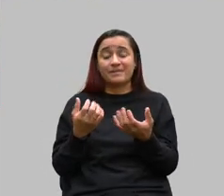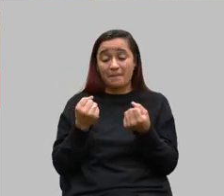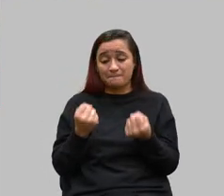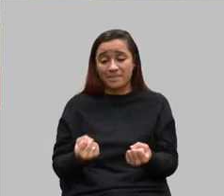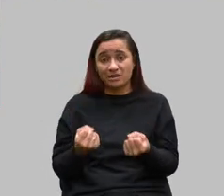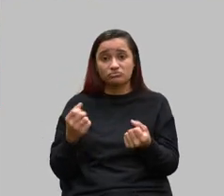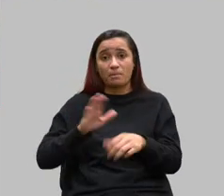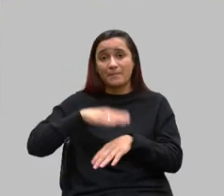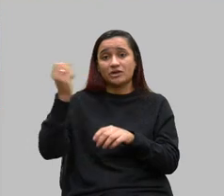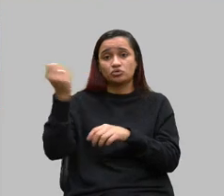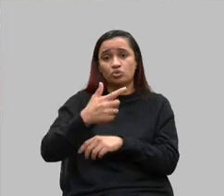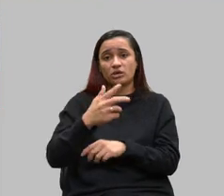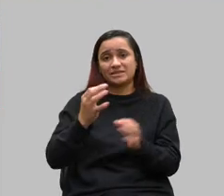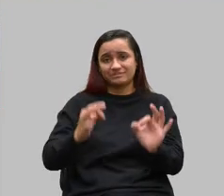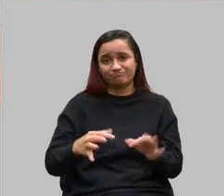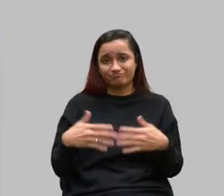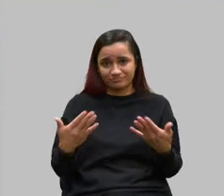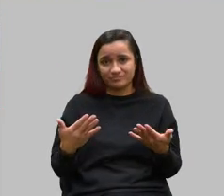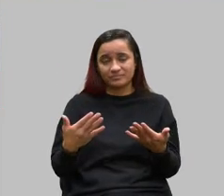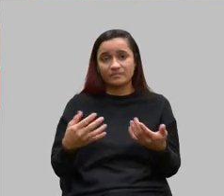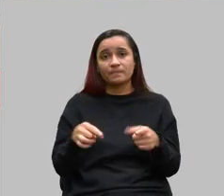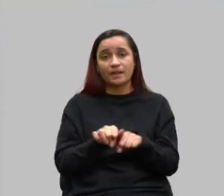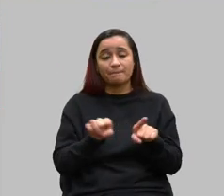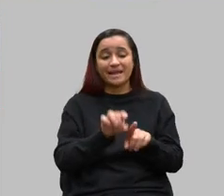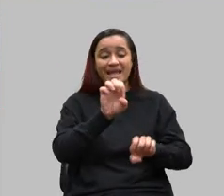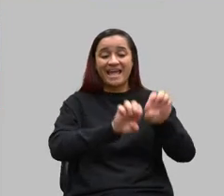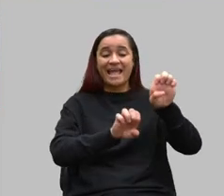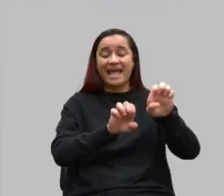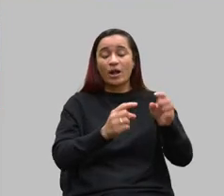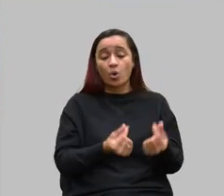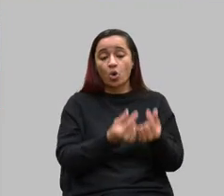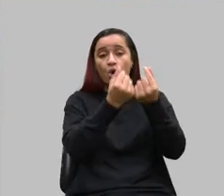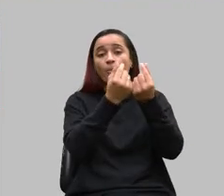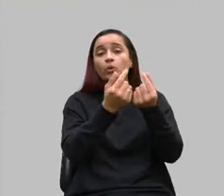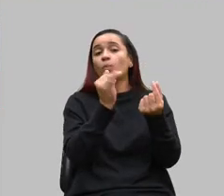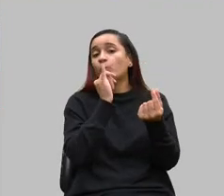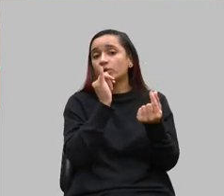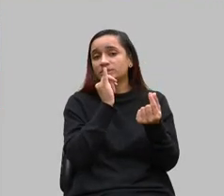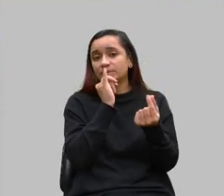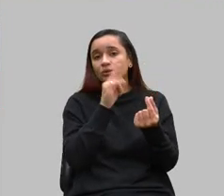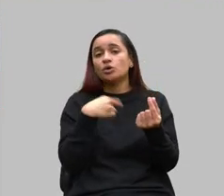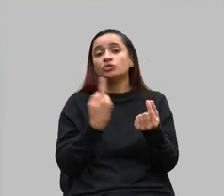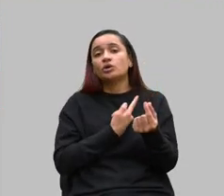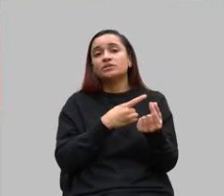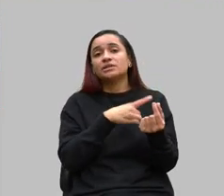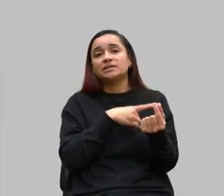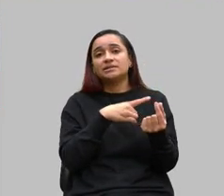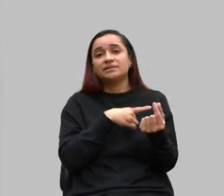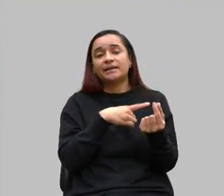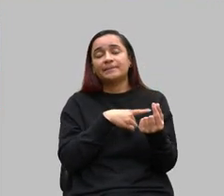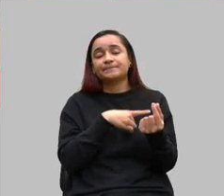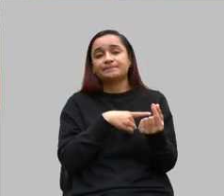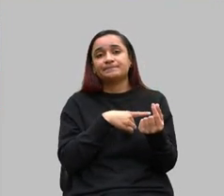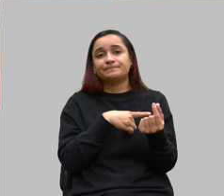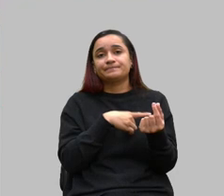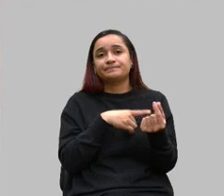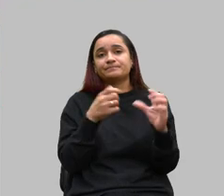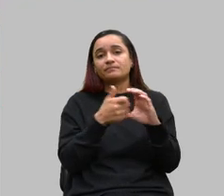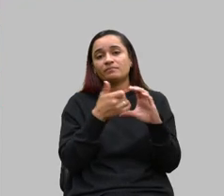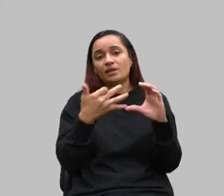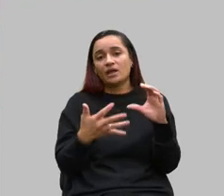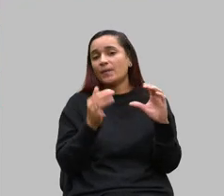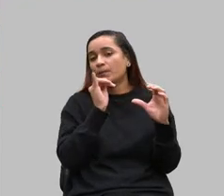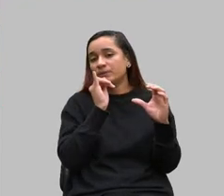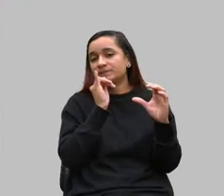econômico eh nós temos aí a a a o no aspecto